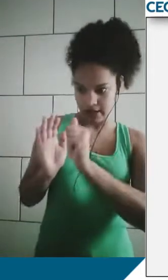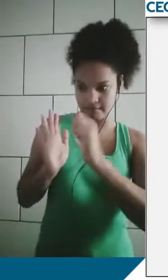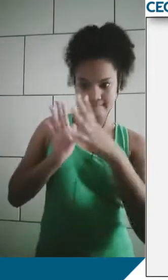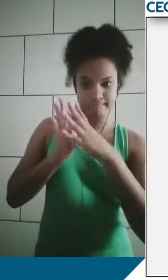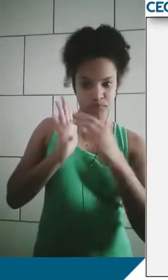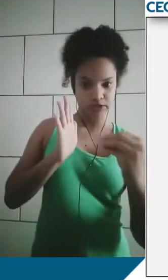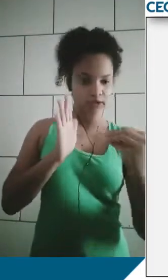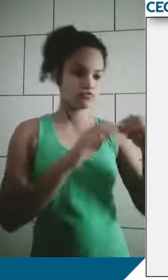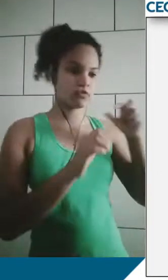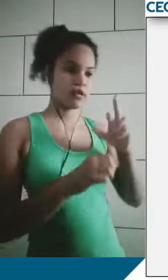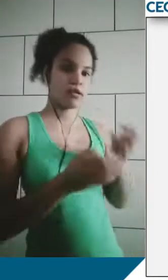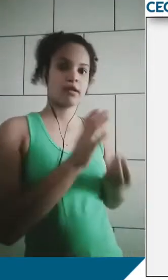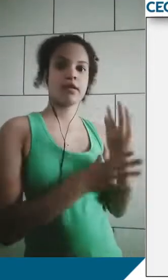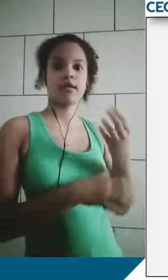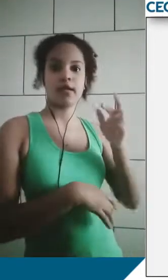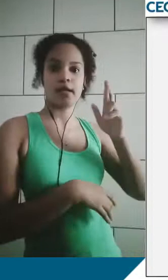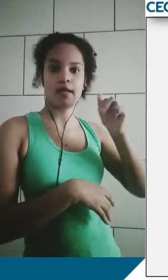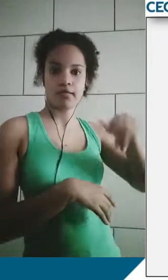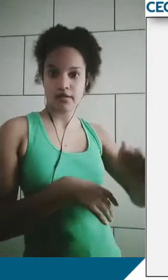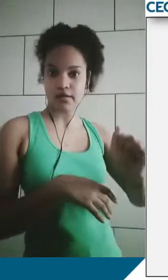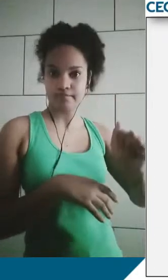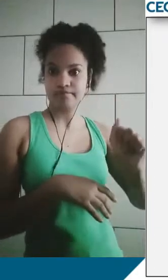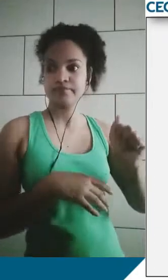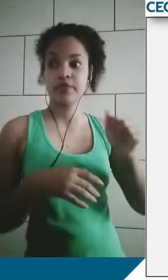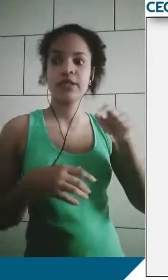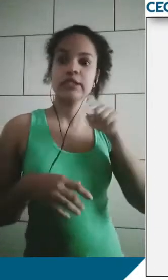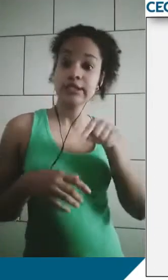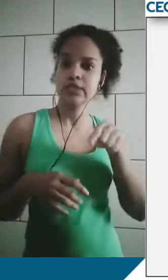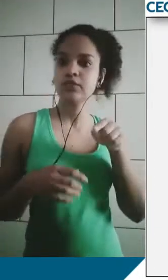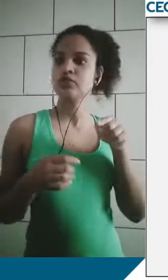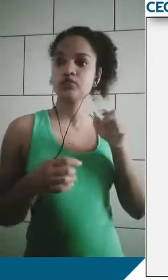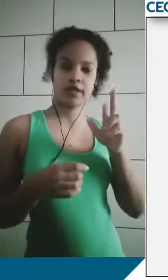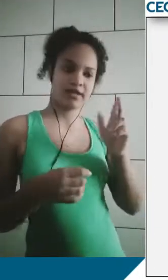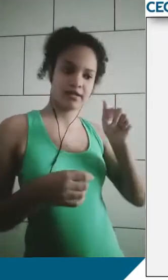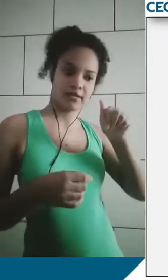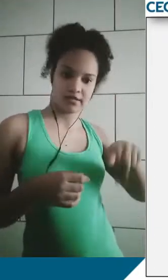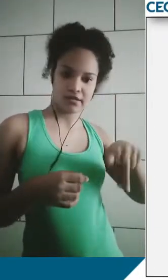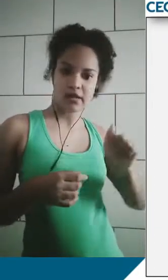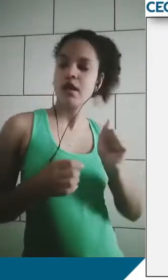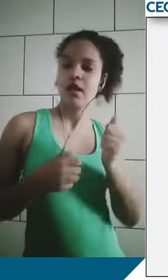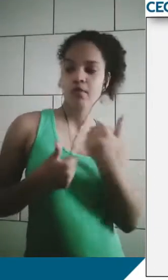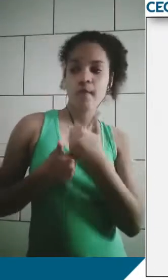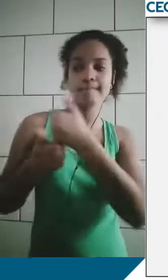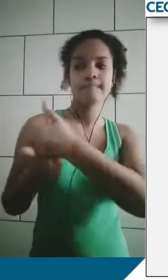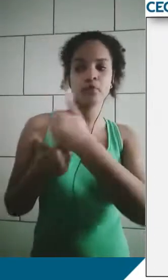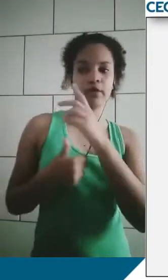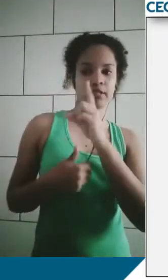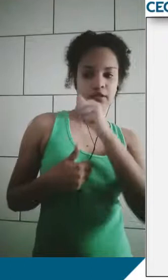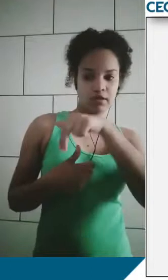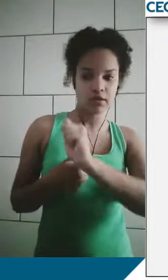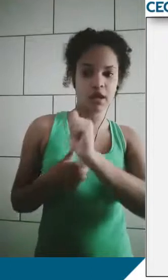um outro tipo de ácido nucleico que funciona como um auxiliar do DNA, fazendo com que as informações